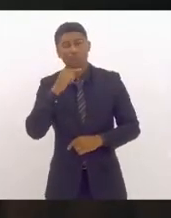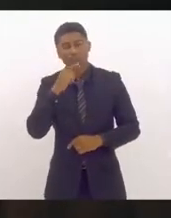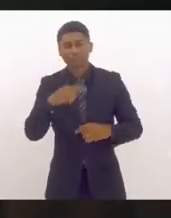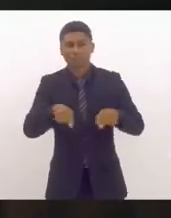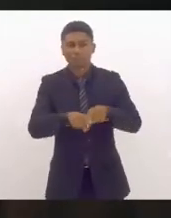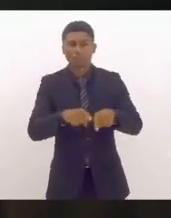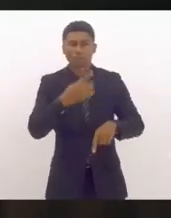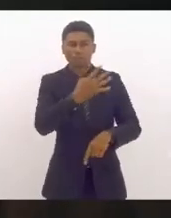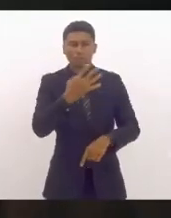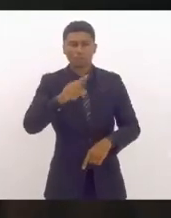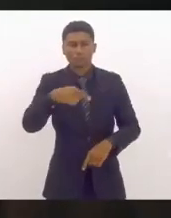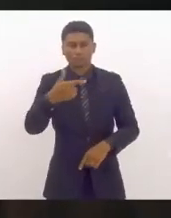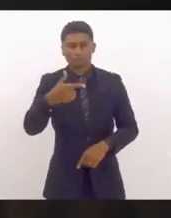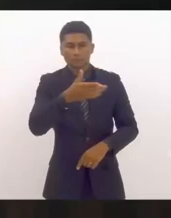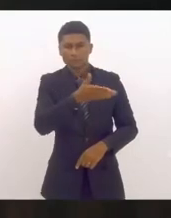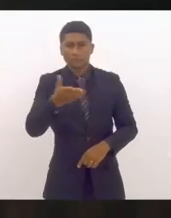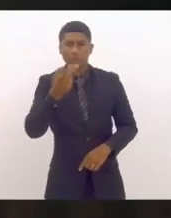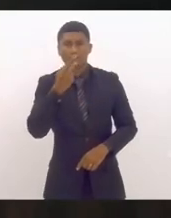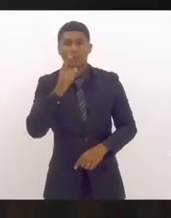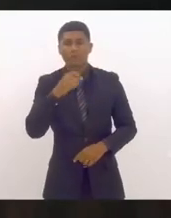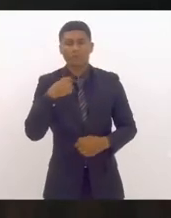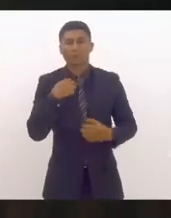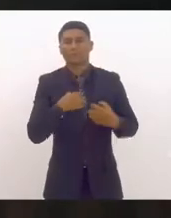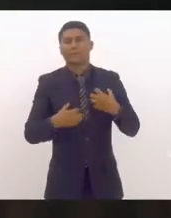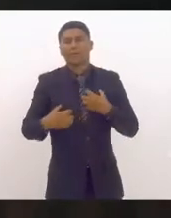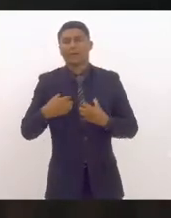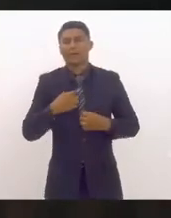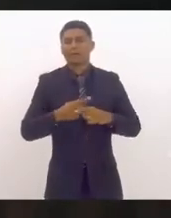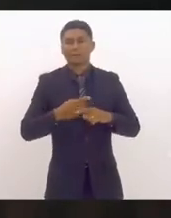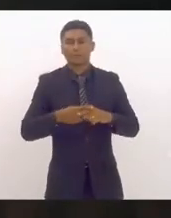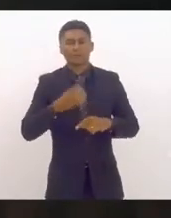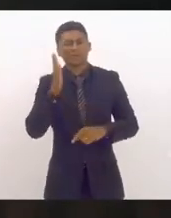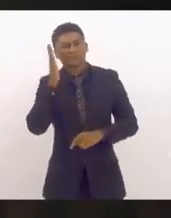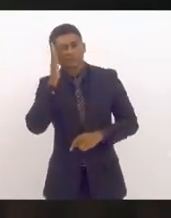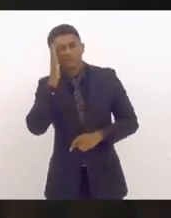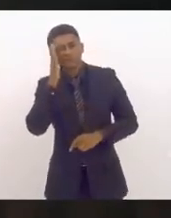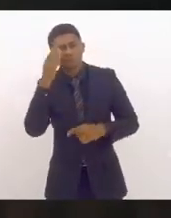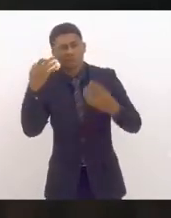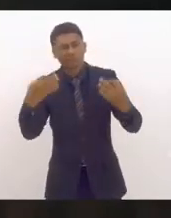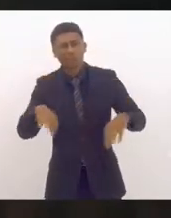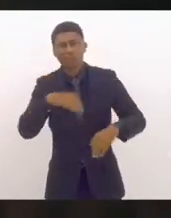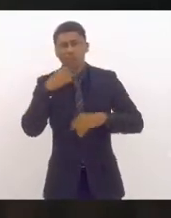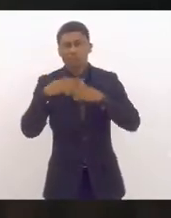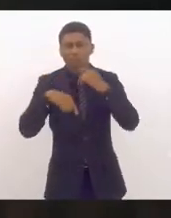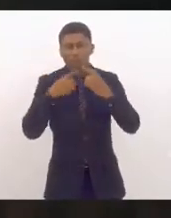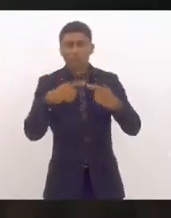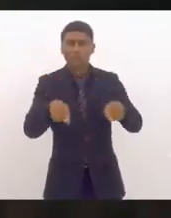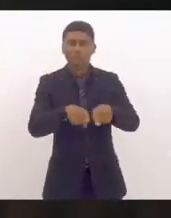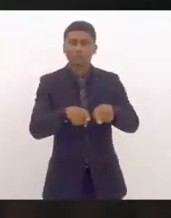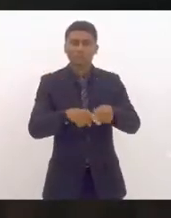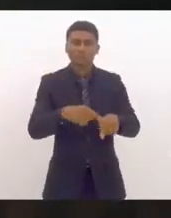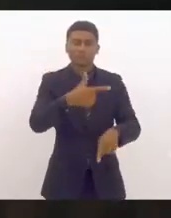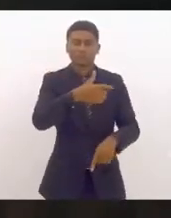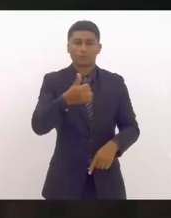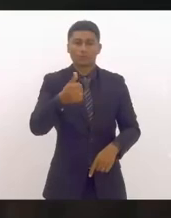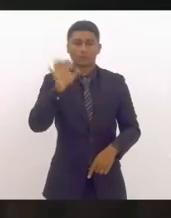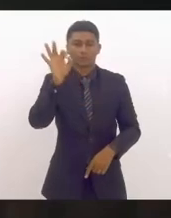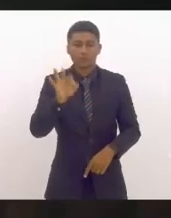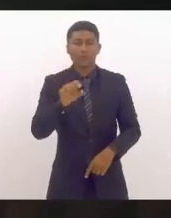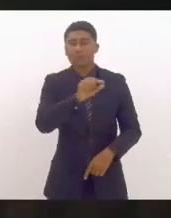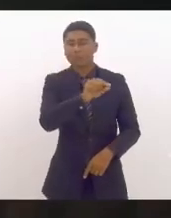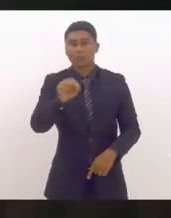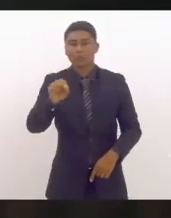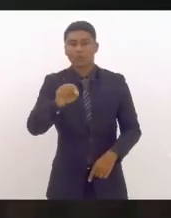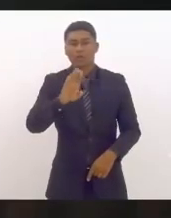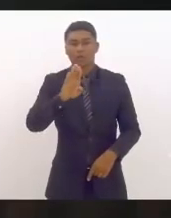44,2% relatam ansiedade por falta de descanso adequado e 21% síndrome de burnout,